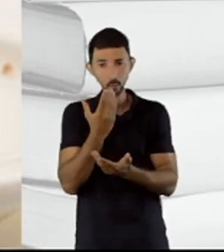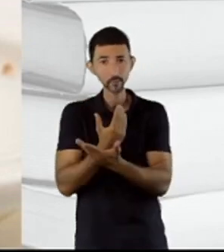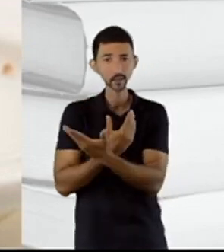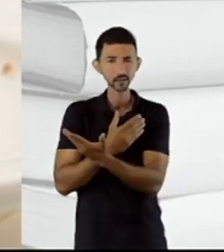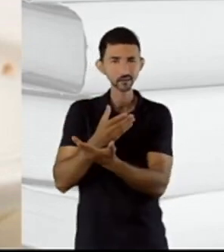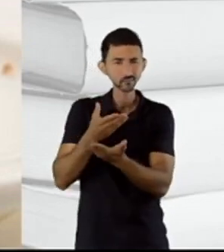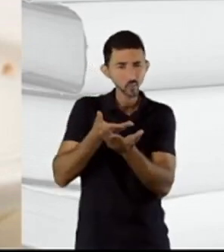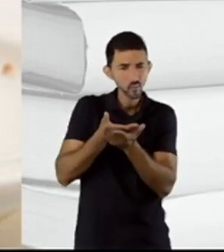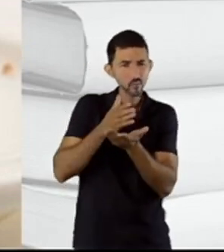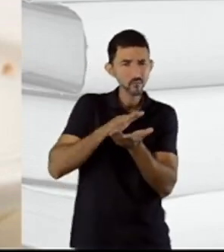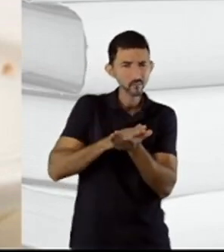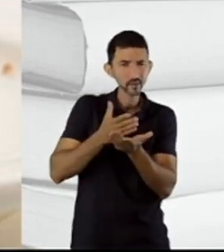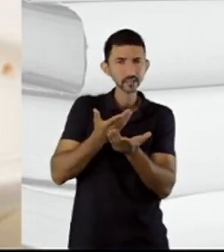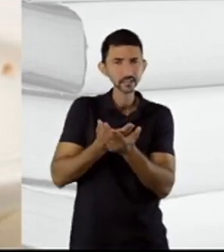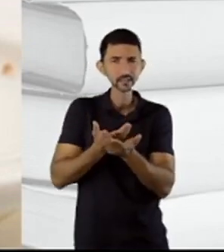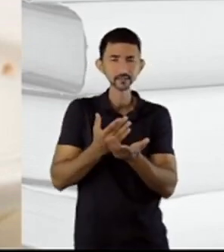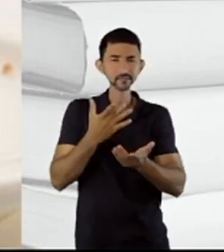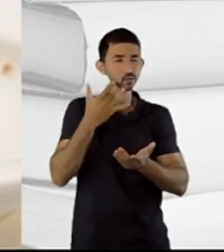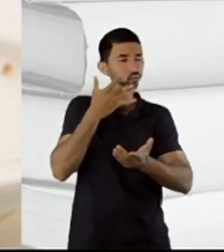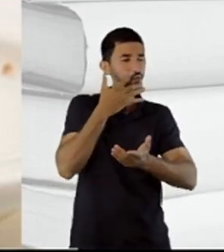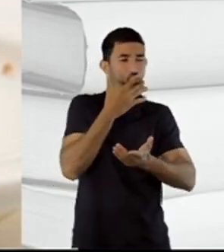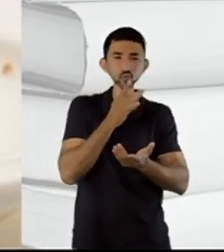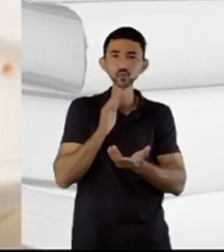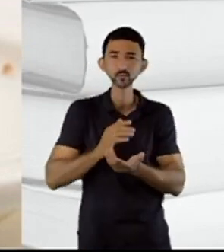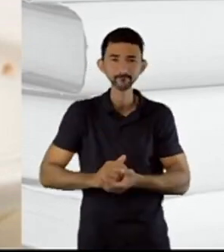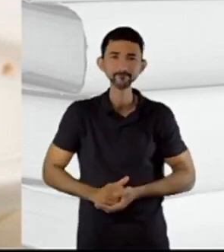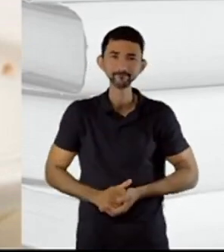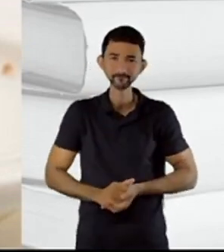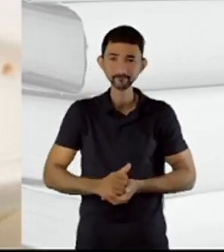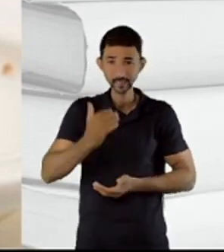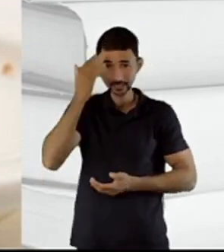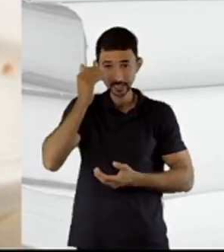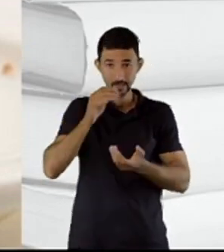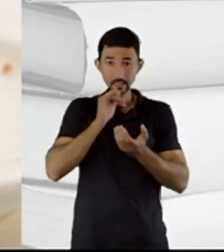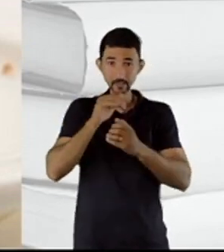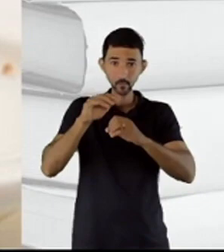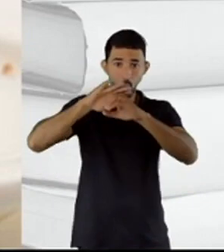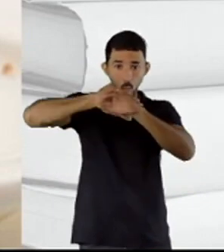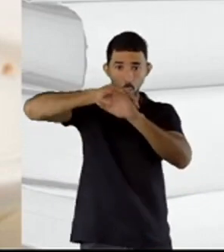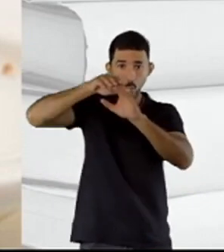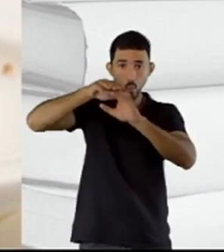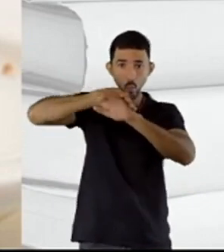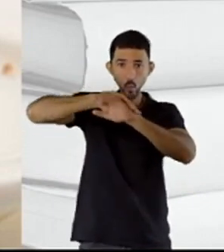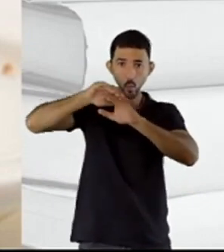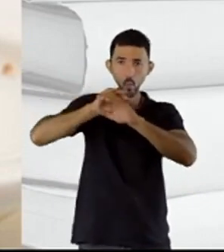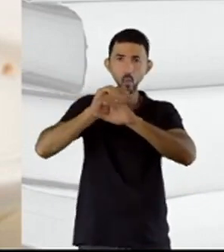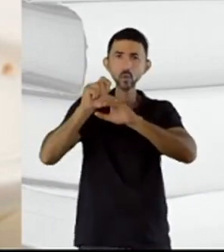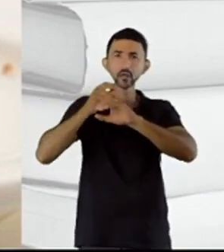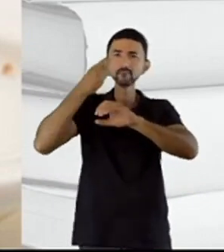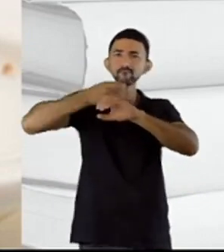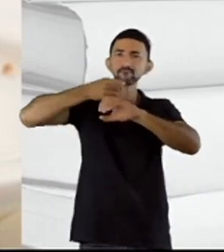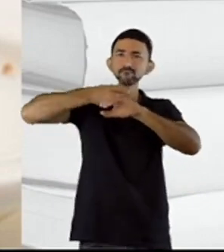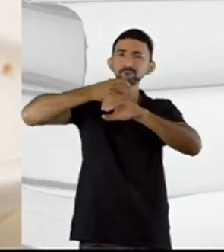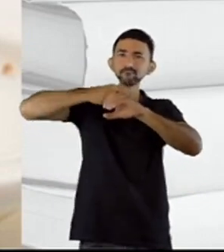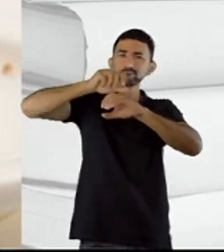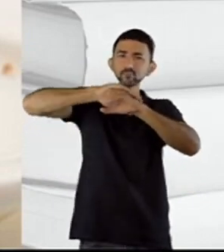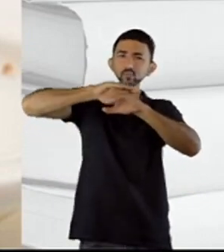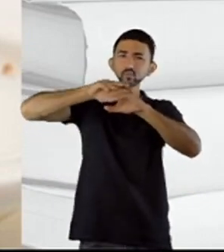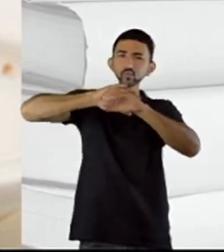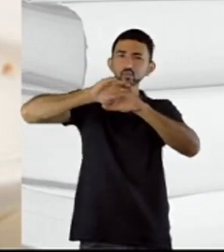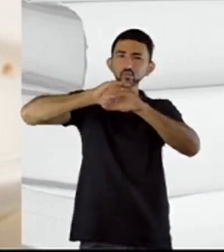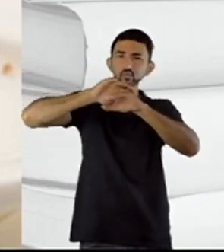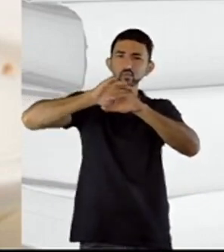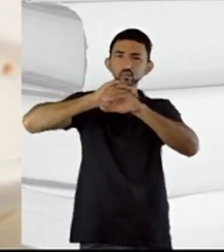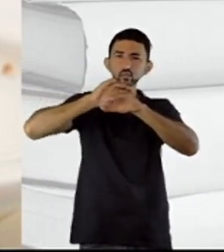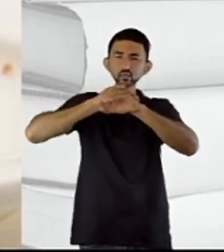bem fritinha, que delícia, você sabe que o exterior da coxinha, ele é bem crocante, né? Ou seja,